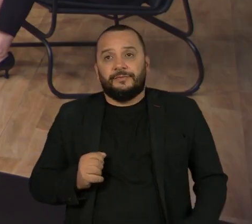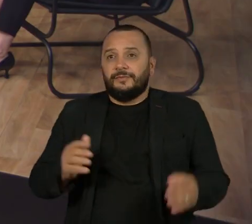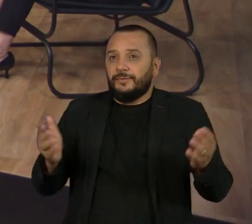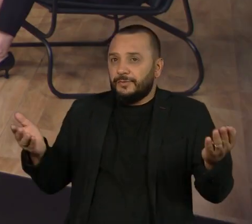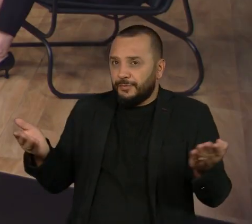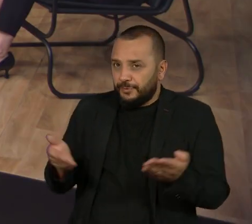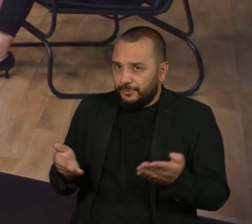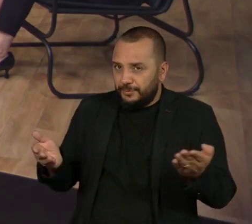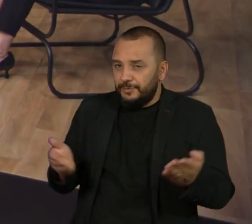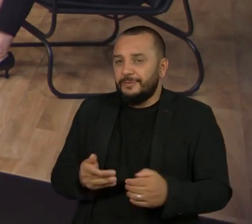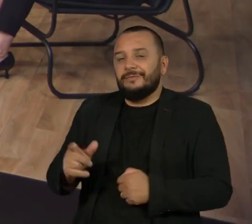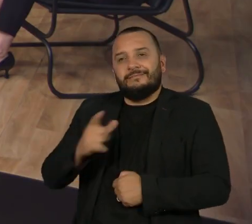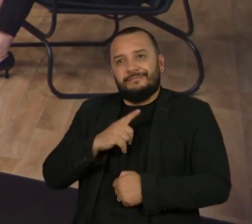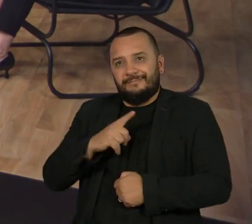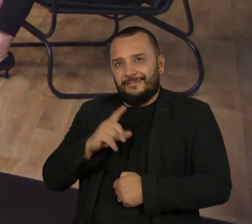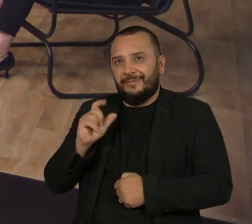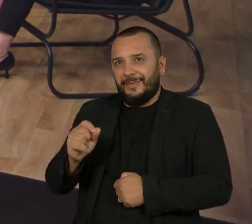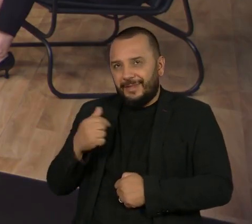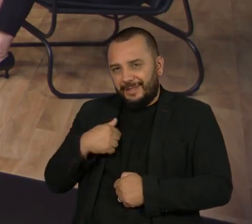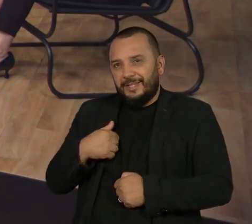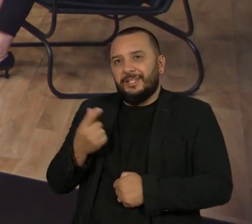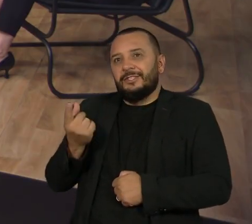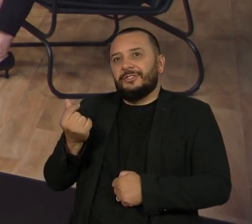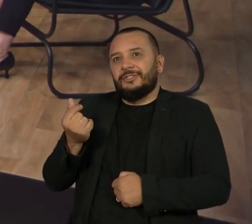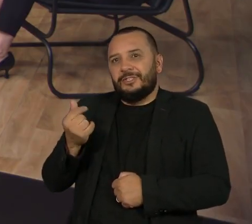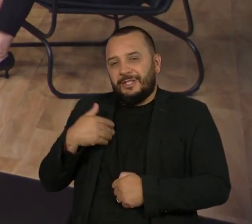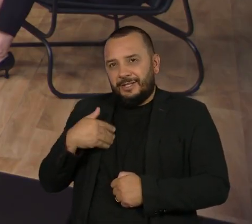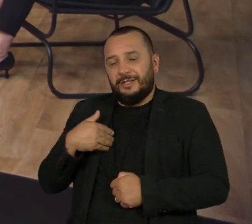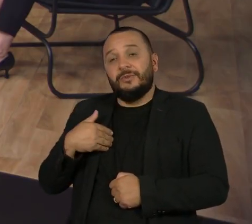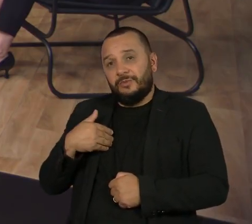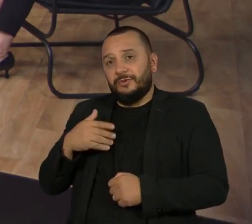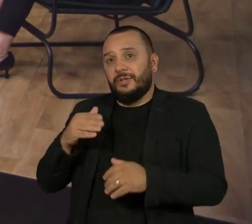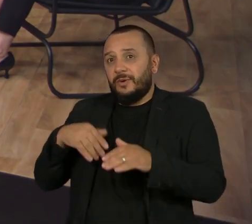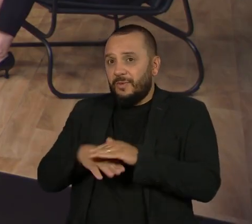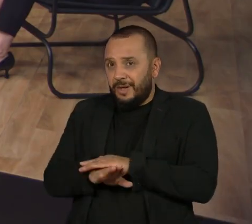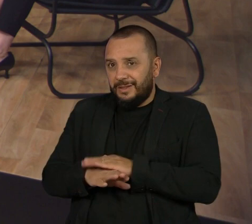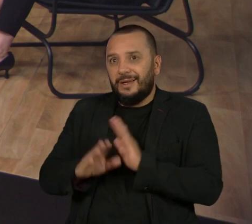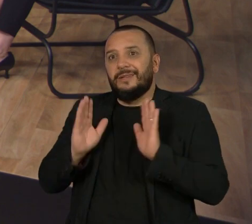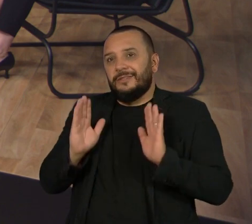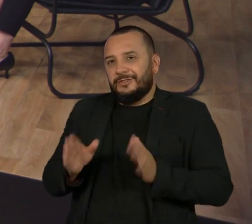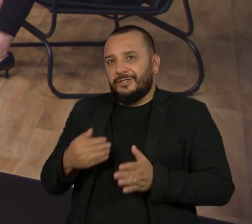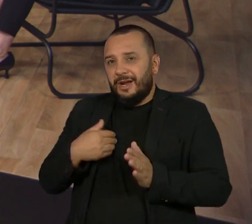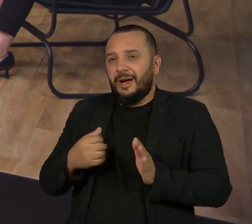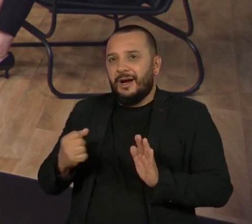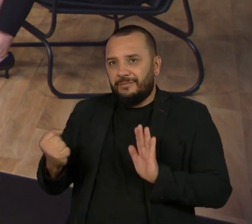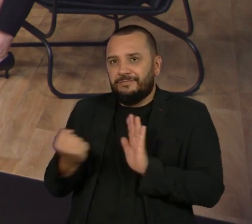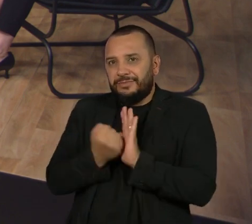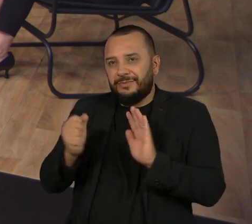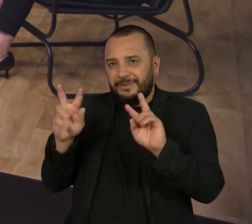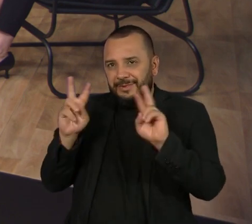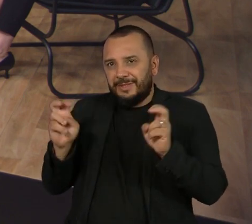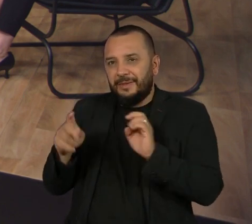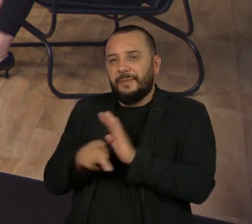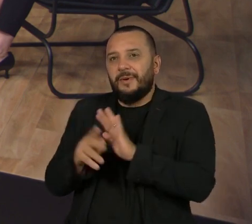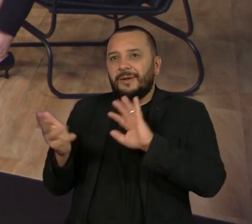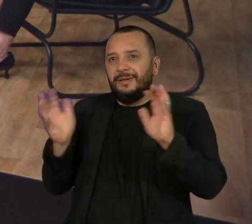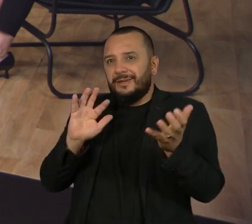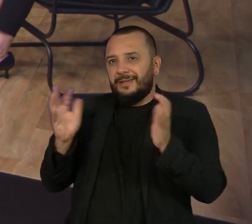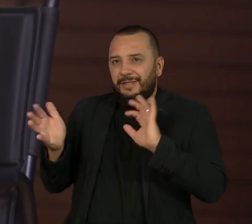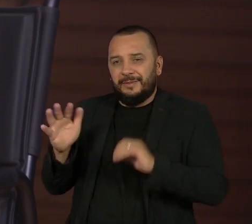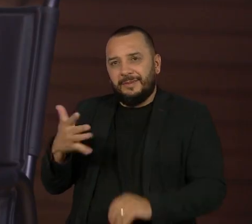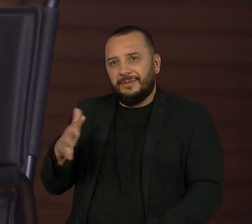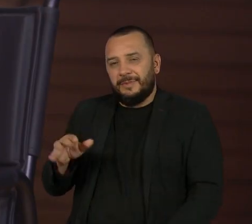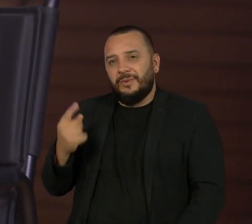o estoque que nós temos de recursos financeiros destinados, carimbados, digamos assim, para a questão climática, é em torno